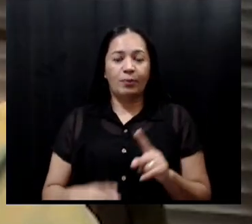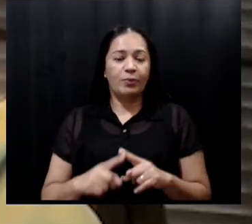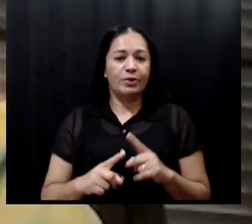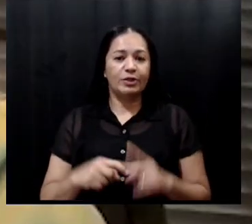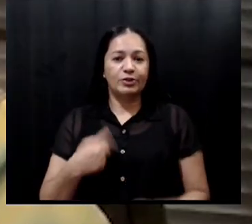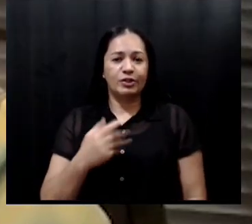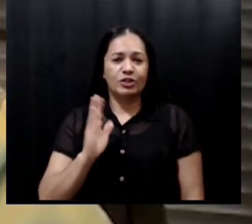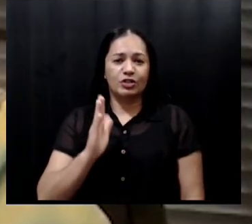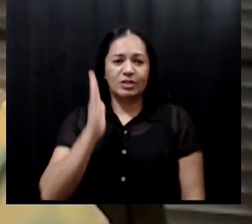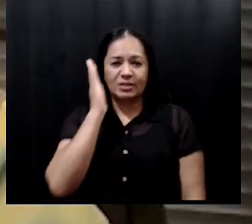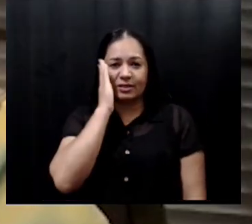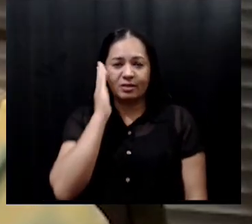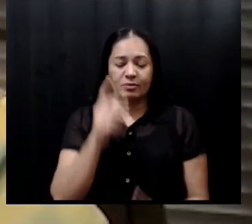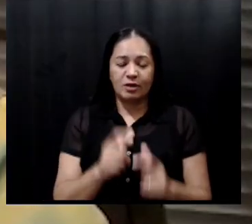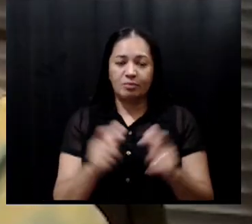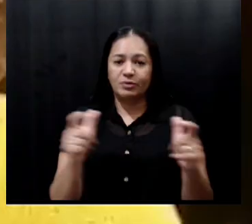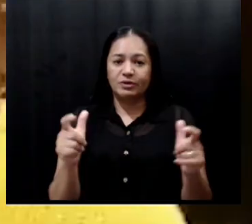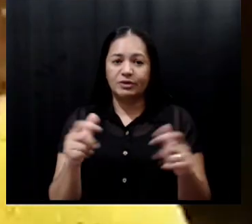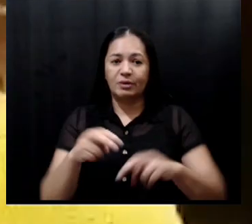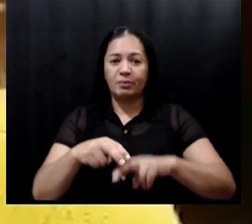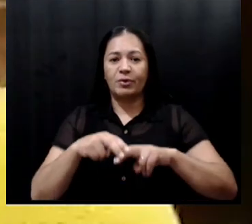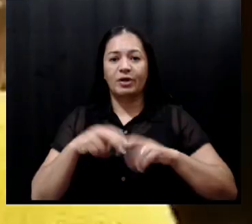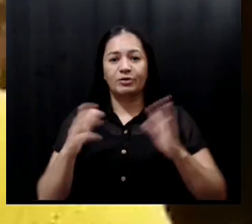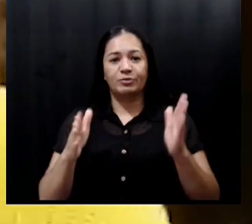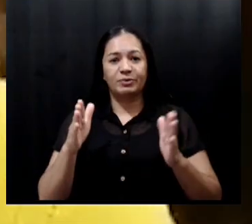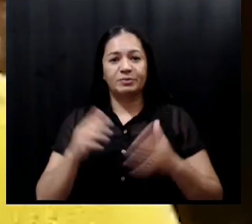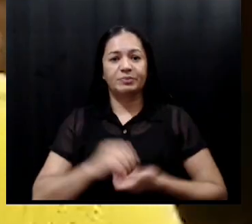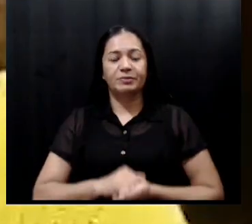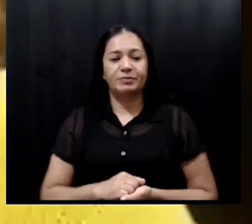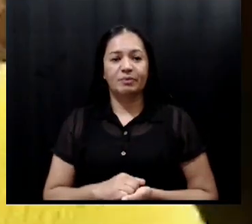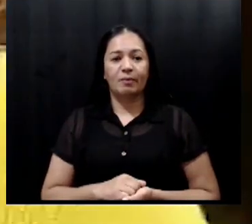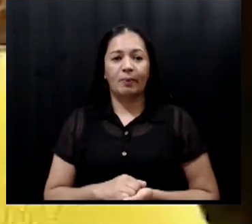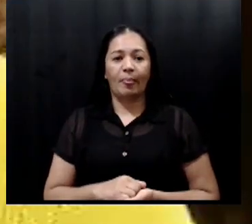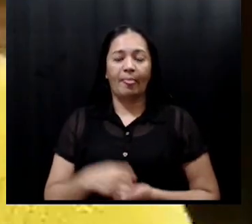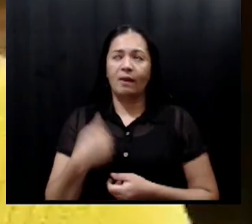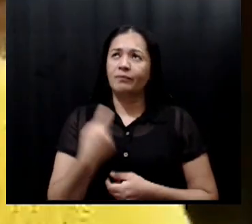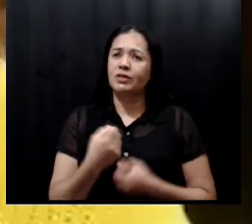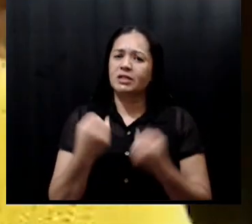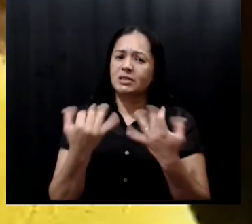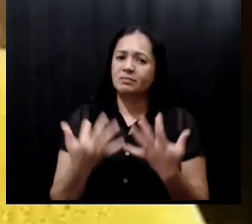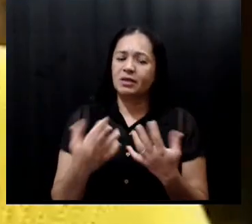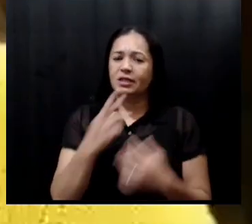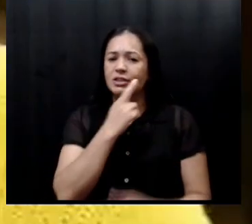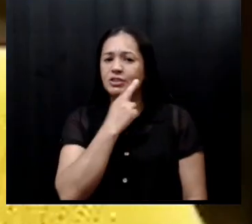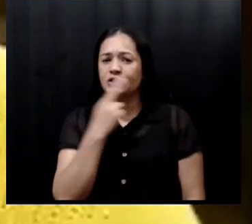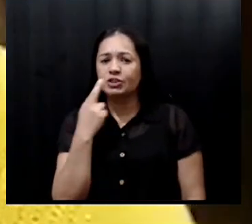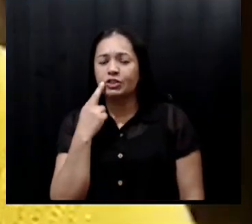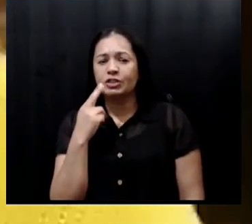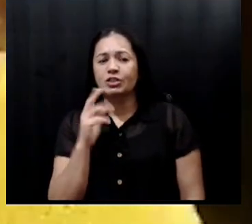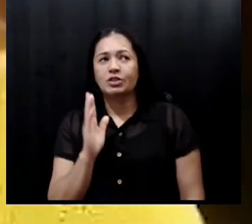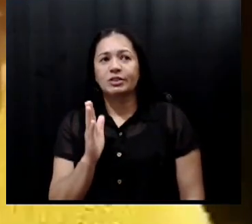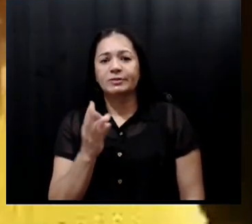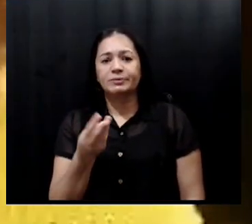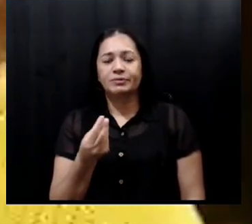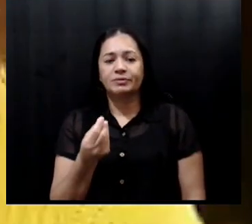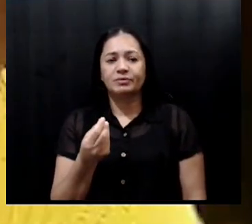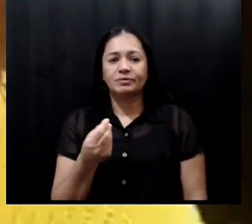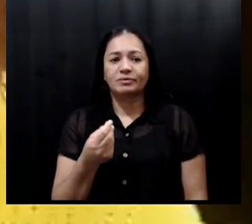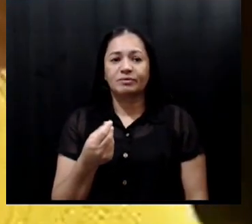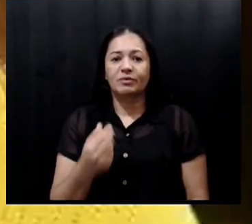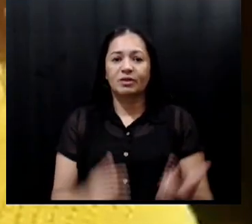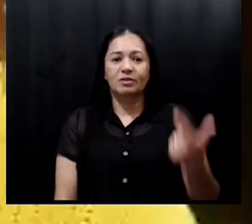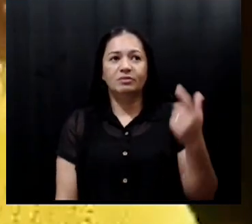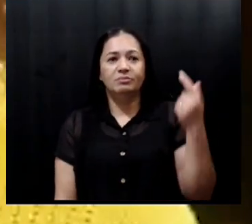teve durante o período aí. Quando a gente fala, por exemplo, de restaurante, que até então não pensava em